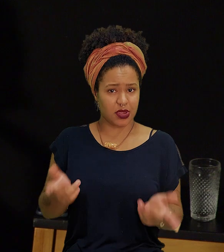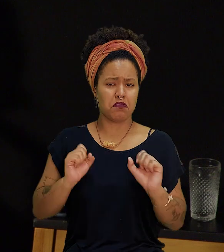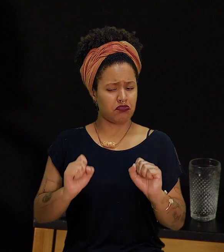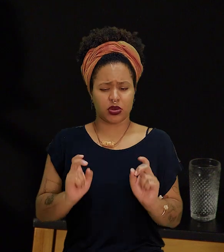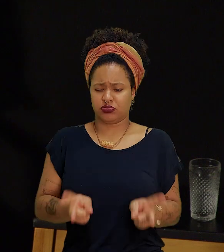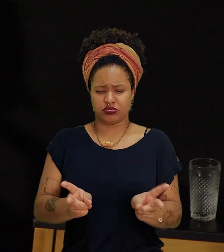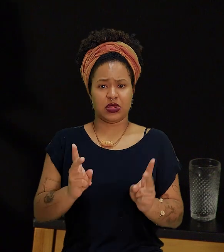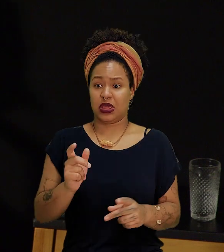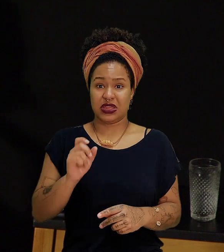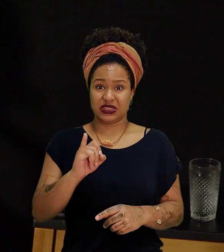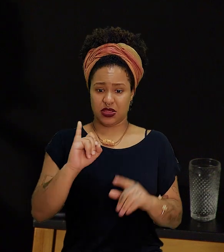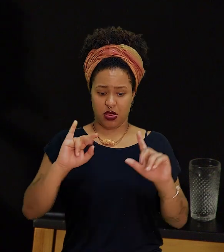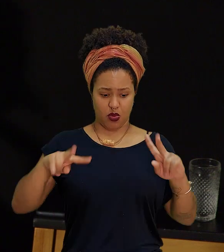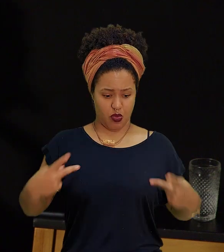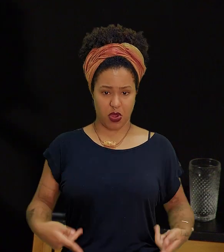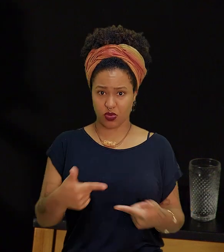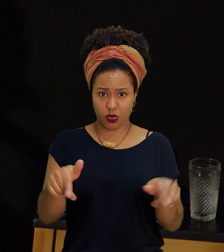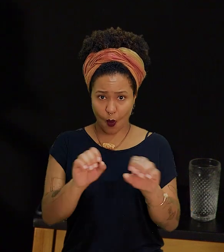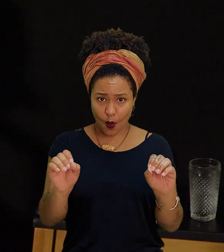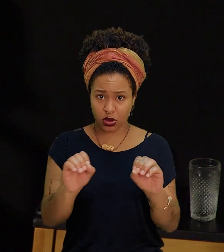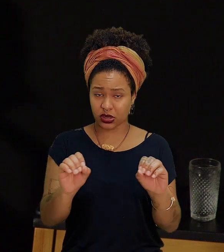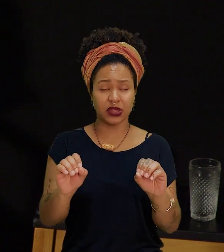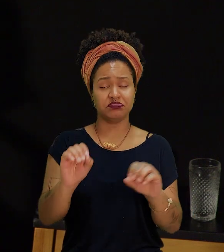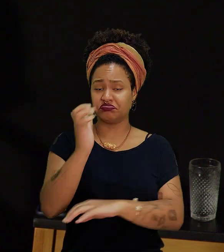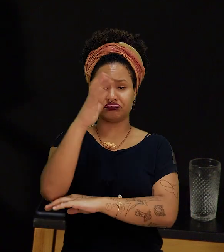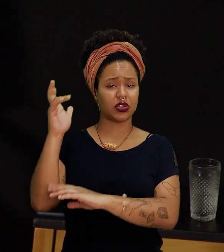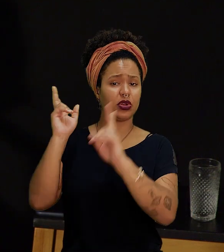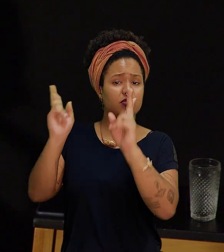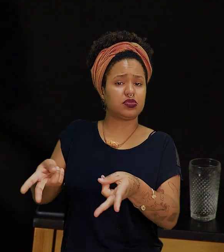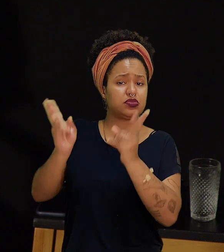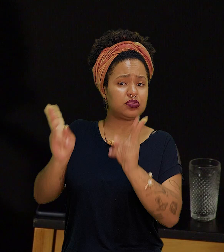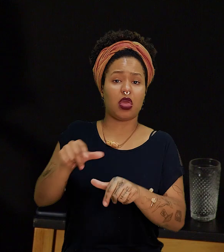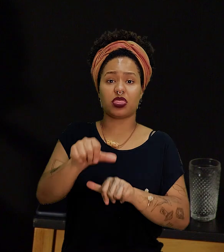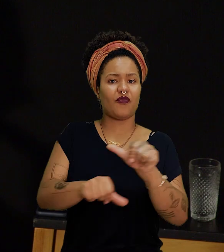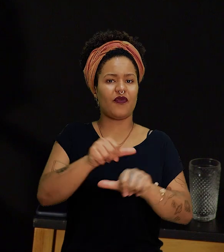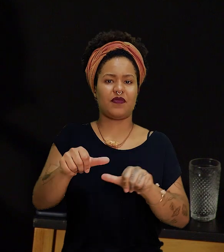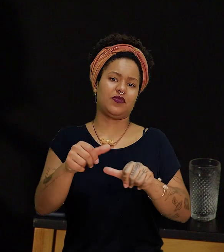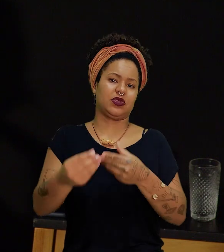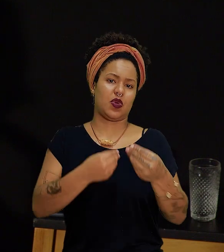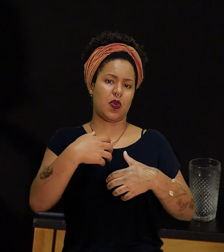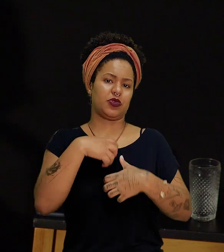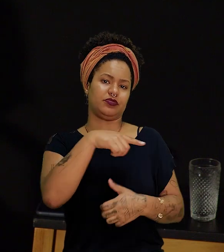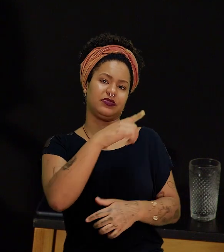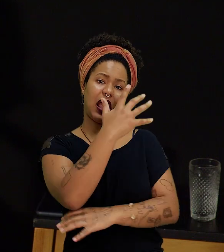certo? Pode seguir, mesmo sem a gente. Isso não vai abalar a natureza.